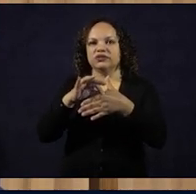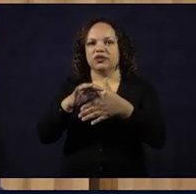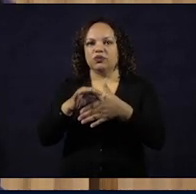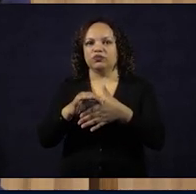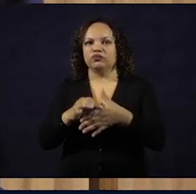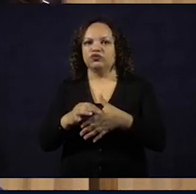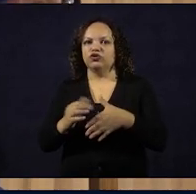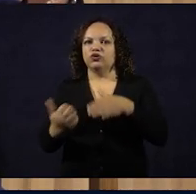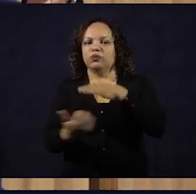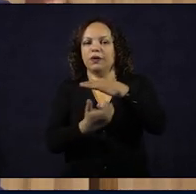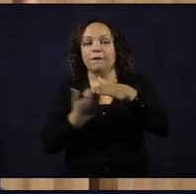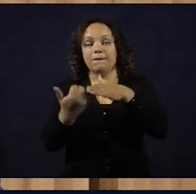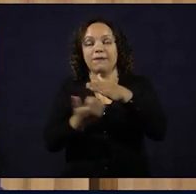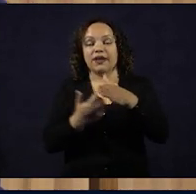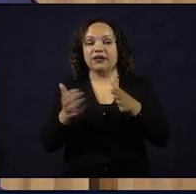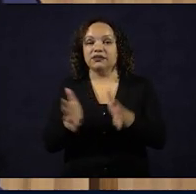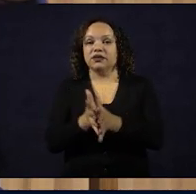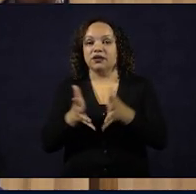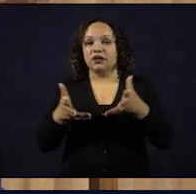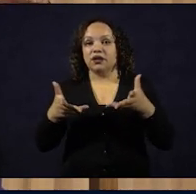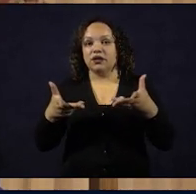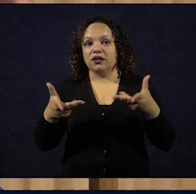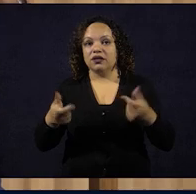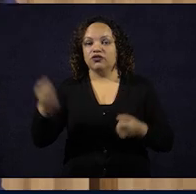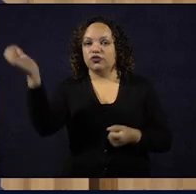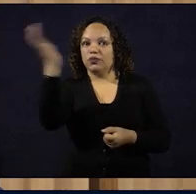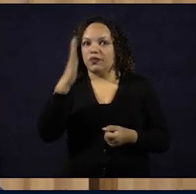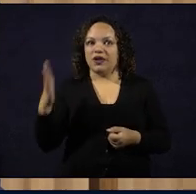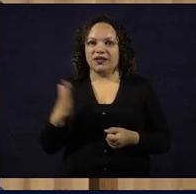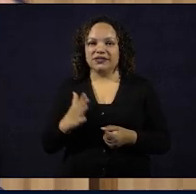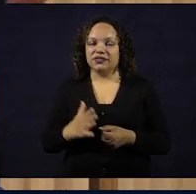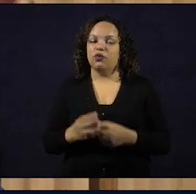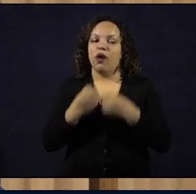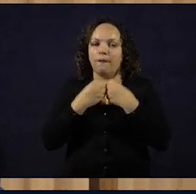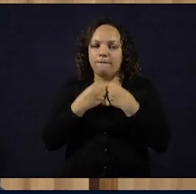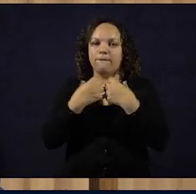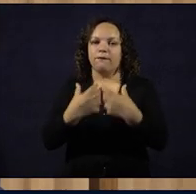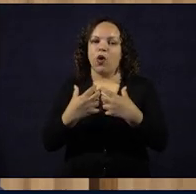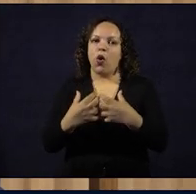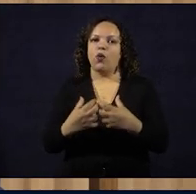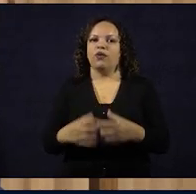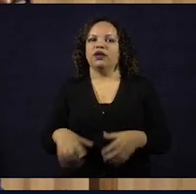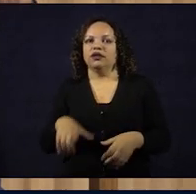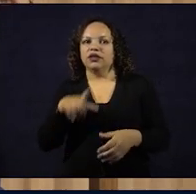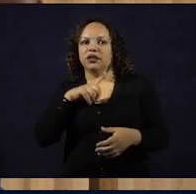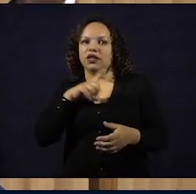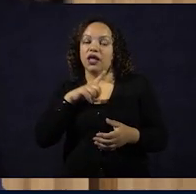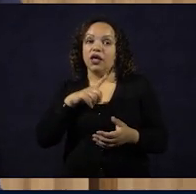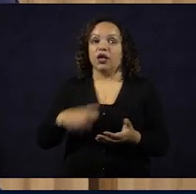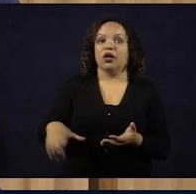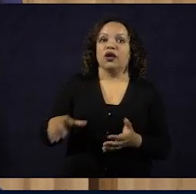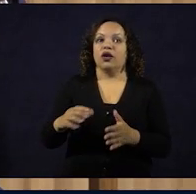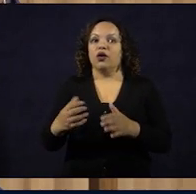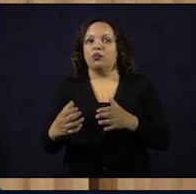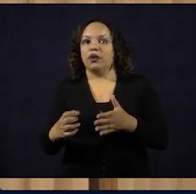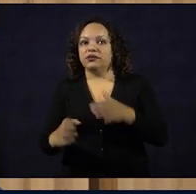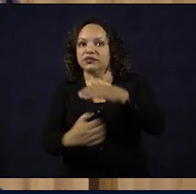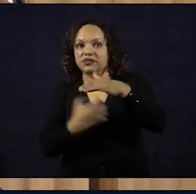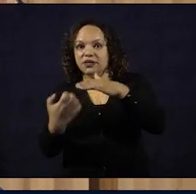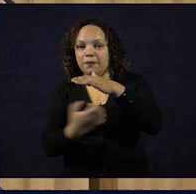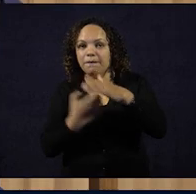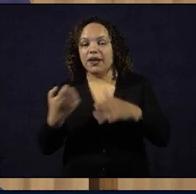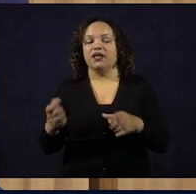grande empresa e a boa notícia que o Brasil tem excelente infraestrutura regulatória para mercado de capitais Ele é bem profundo culturalmente